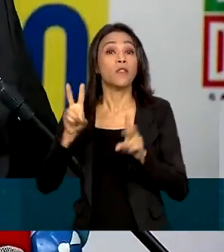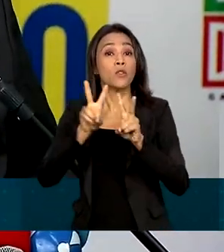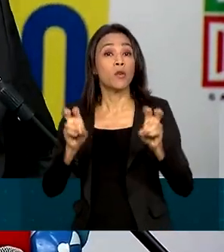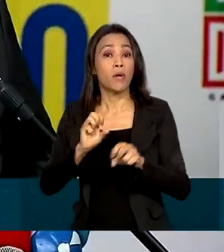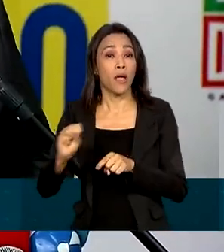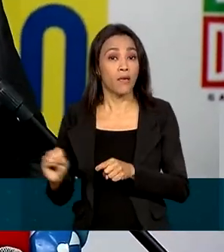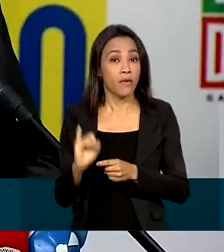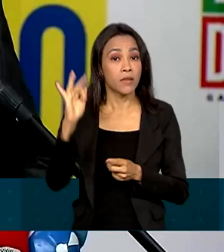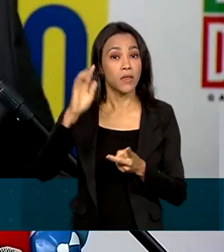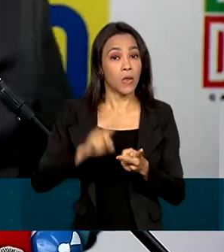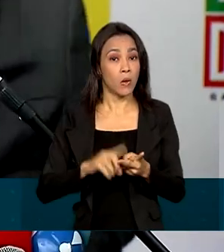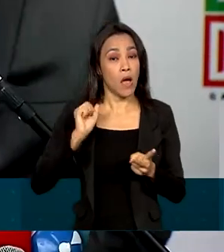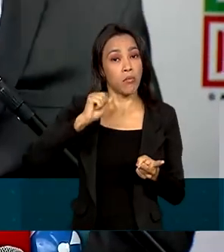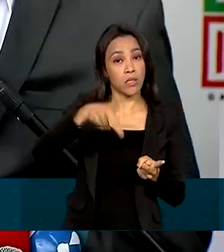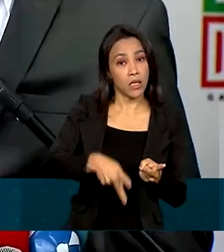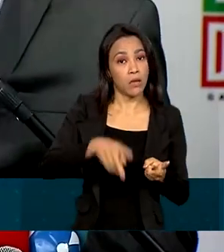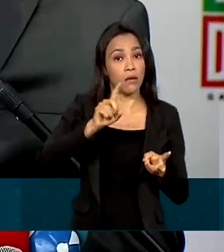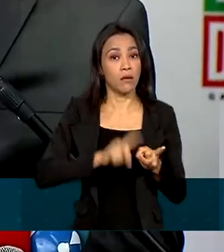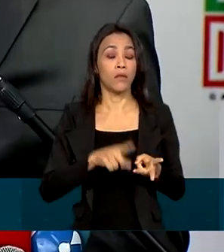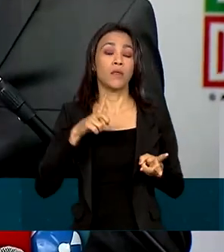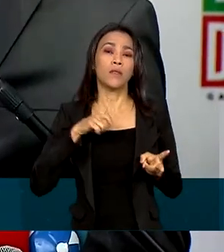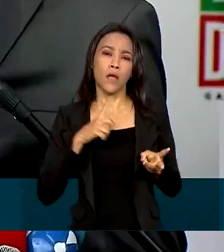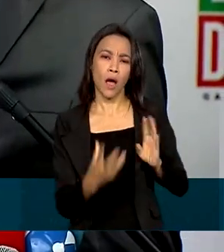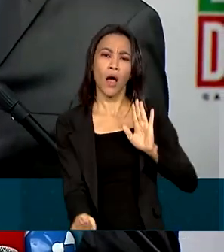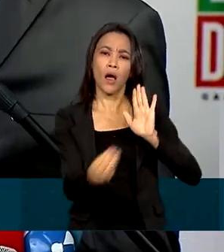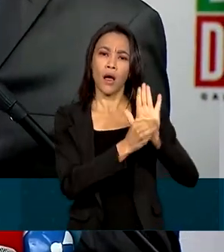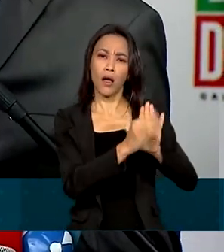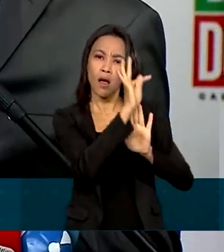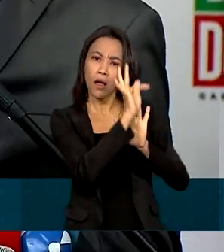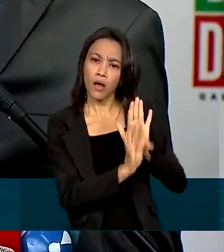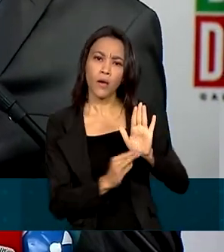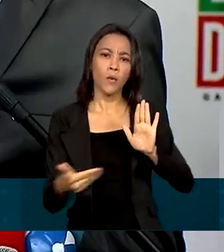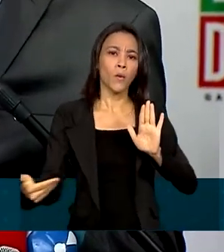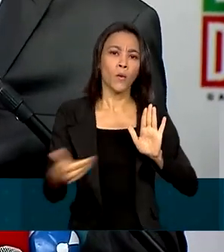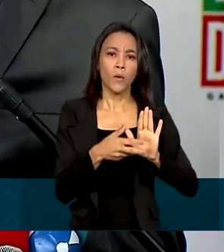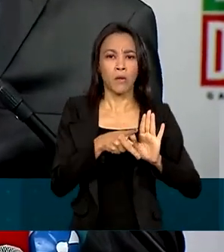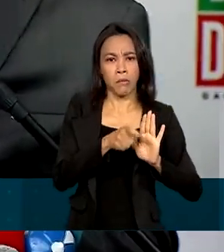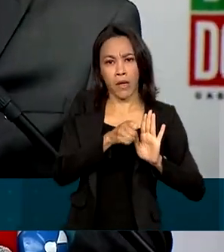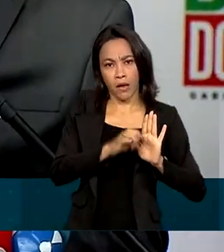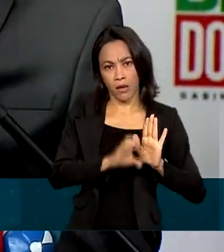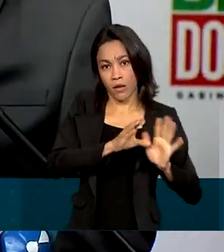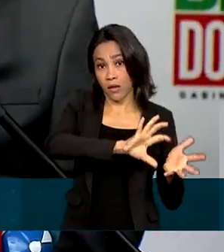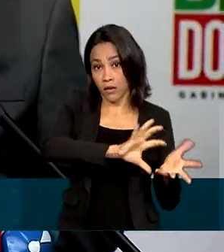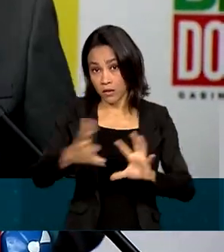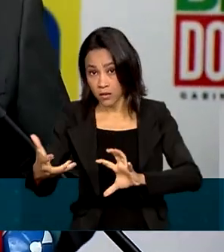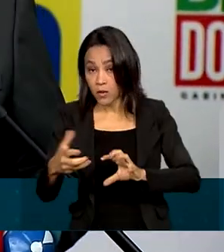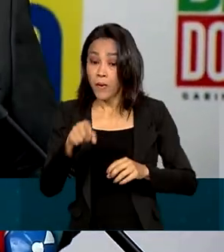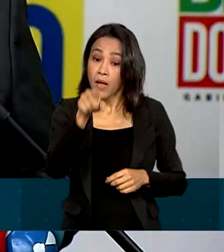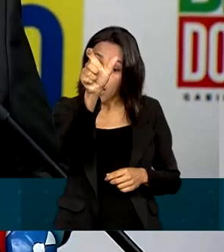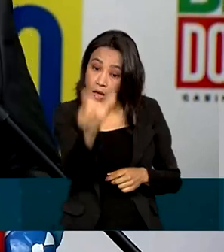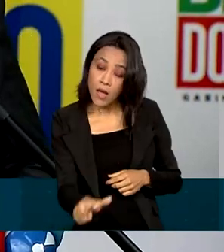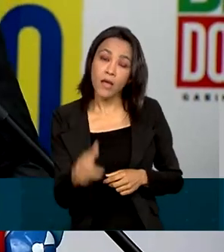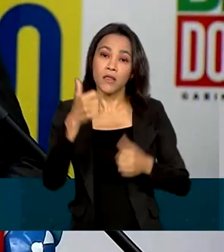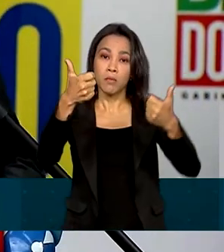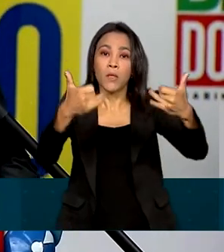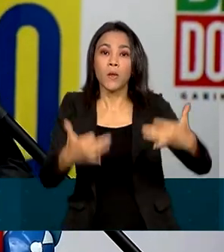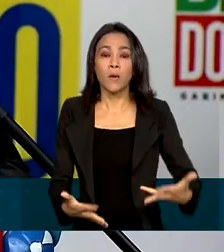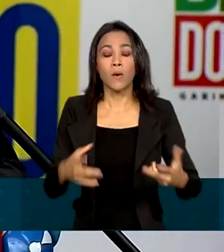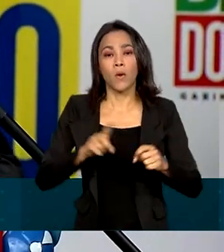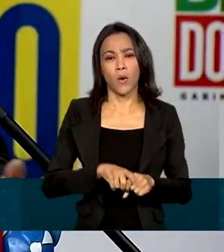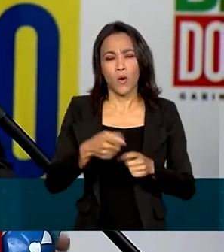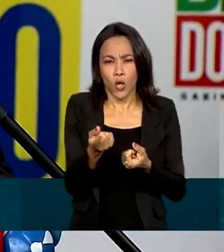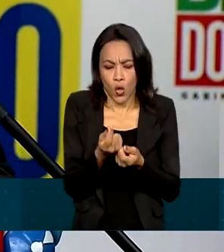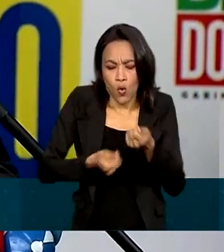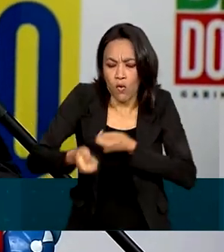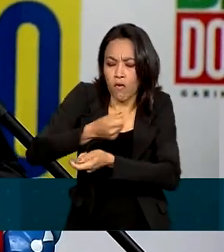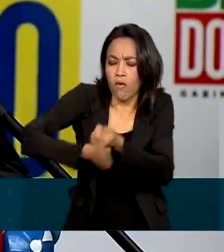trabalhadores e aposentados. A mudança está prevista na PEC da transição. Lula também avalia que o crescimento da economia deve ser repartido